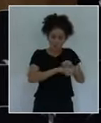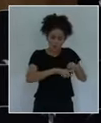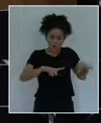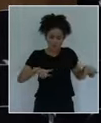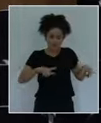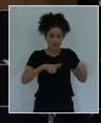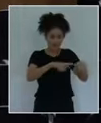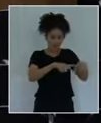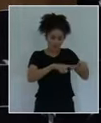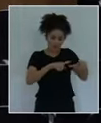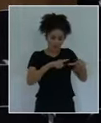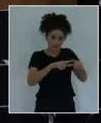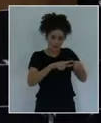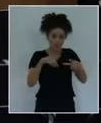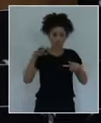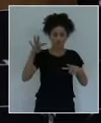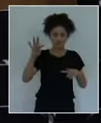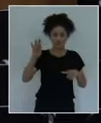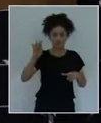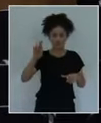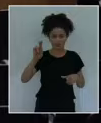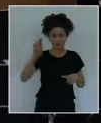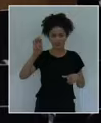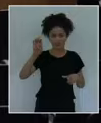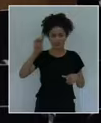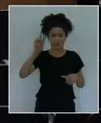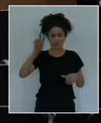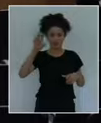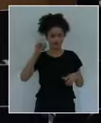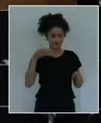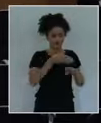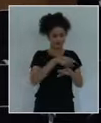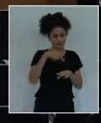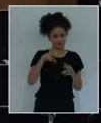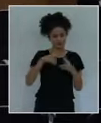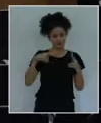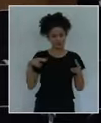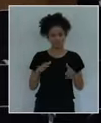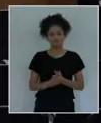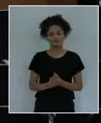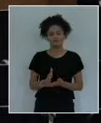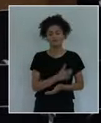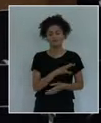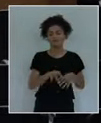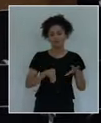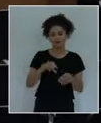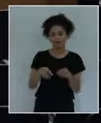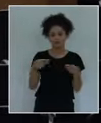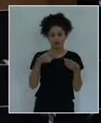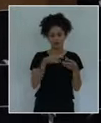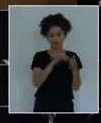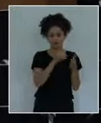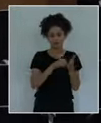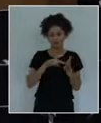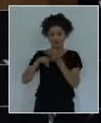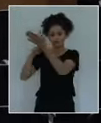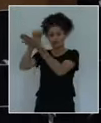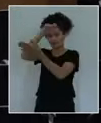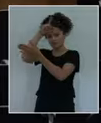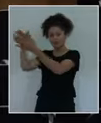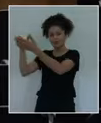acesso ao município. Antônio Castro Pracatá de Souza requer envio de ofício executivo solicitando